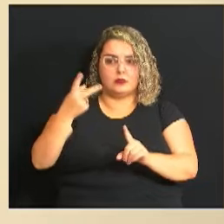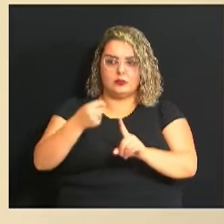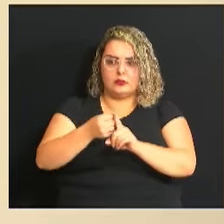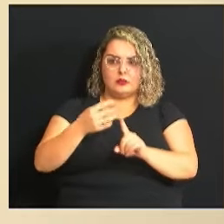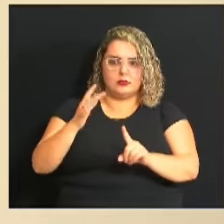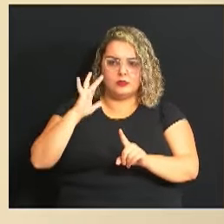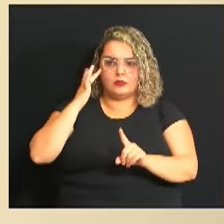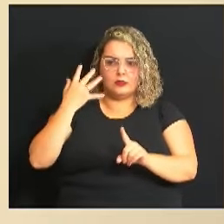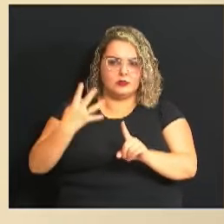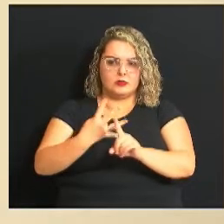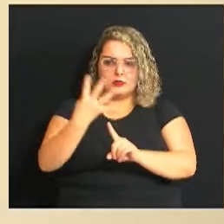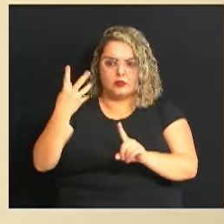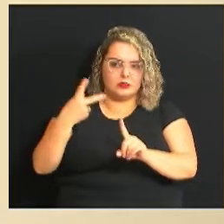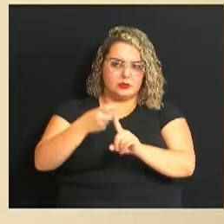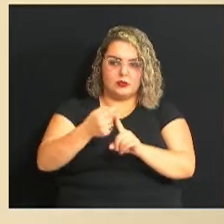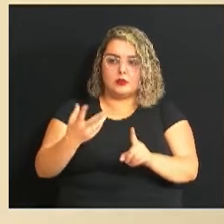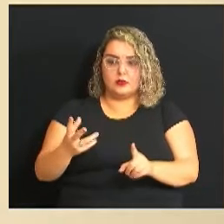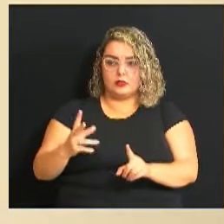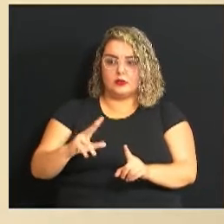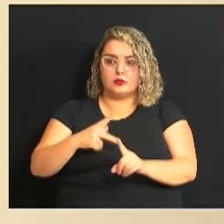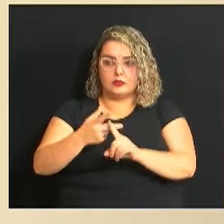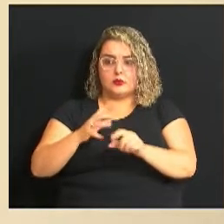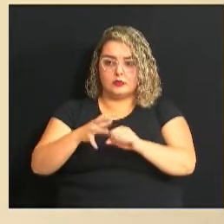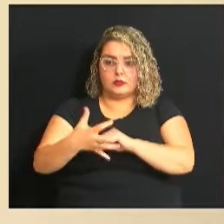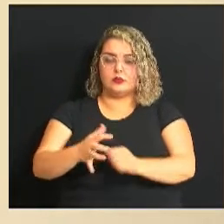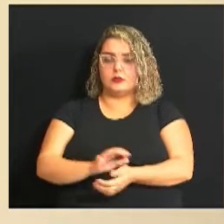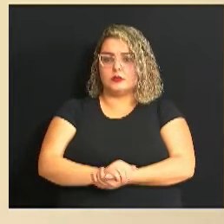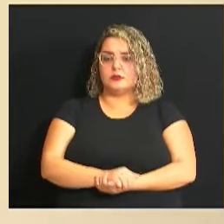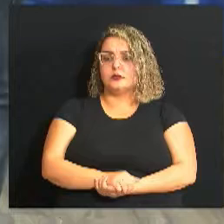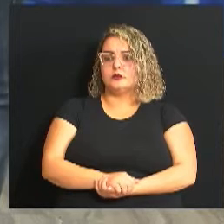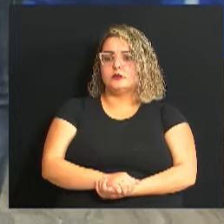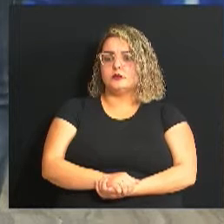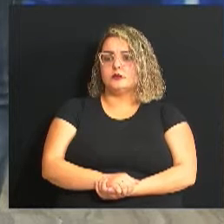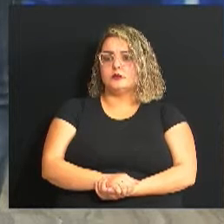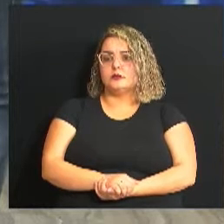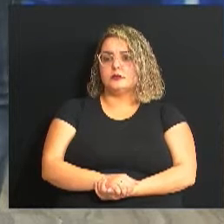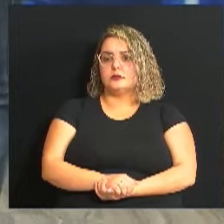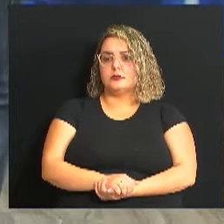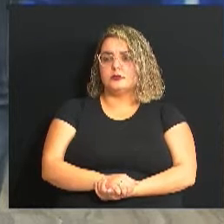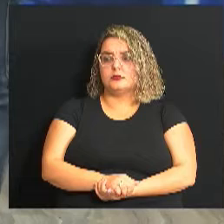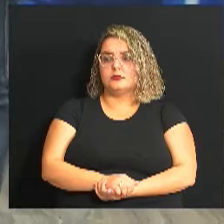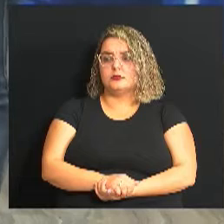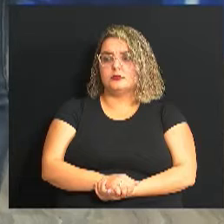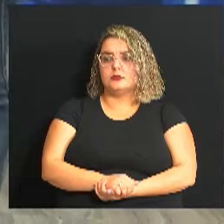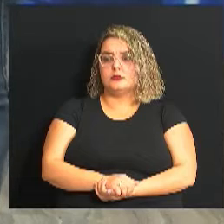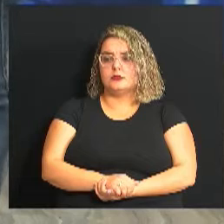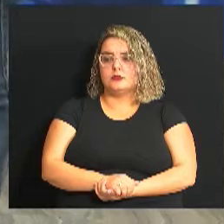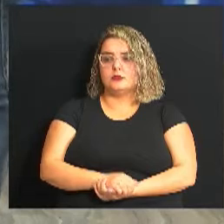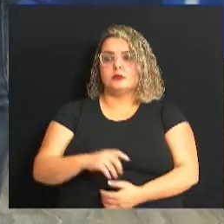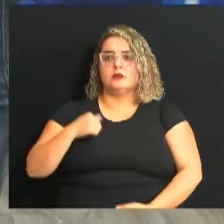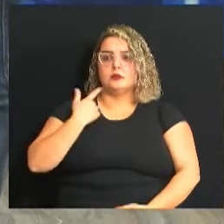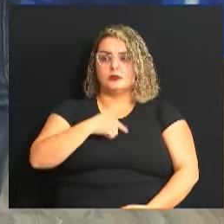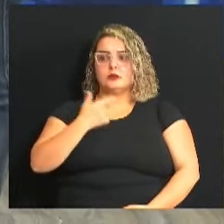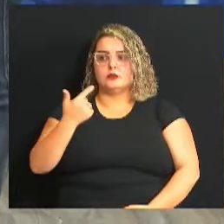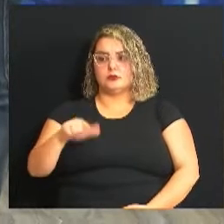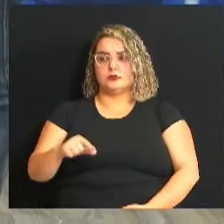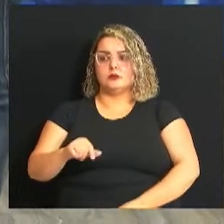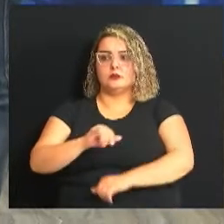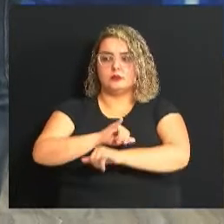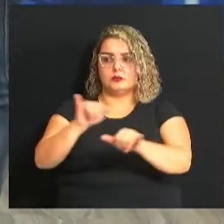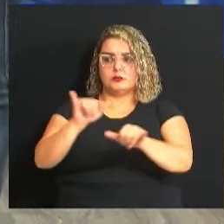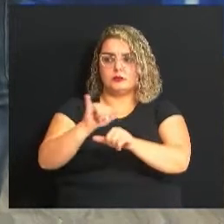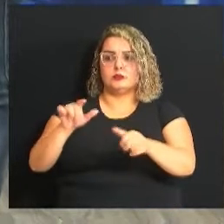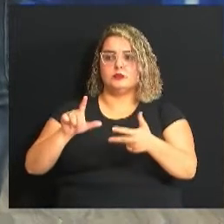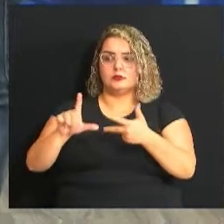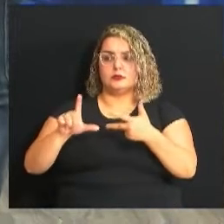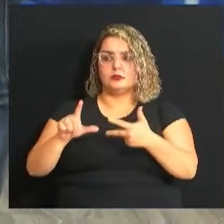dose de reforço da vacina da Covid. A gente continua aqui com as notícias do